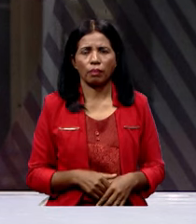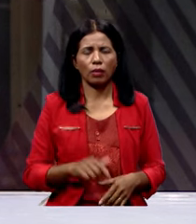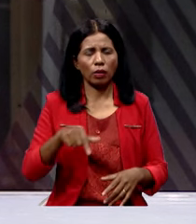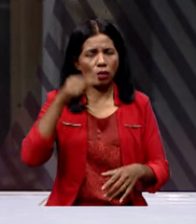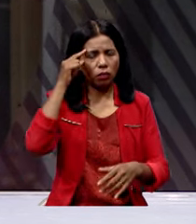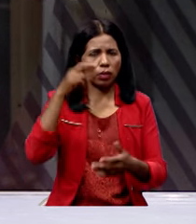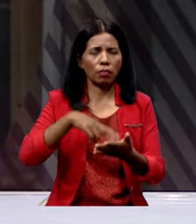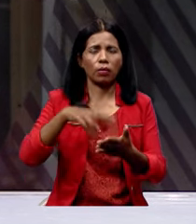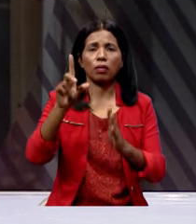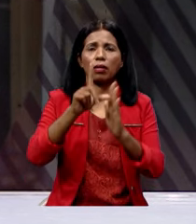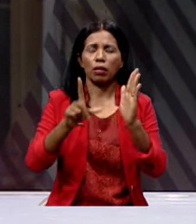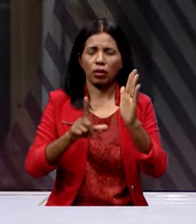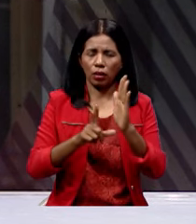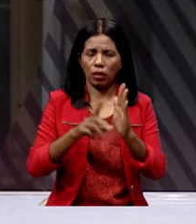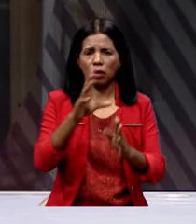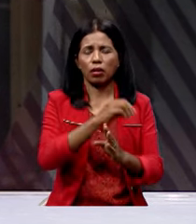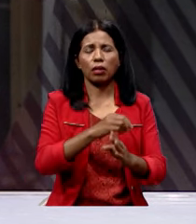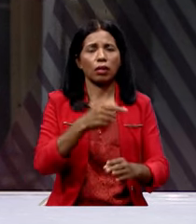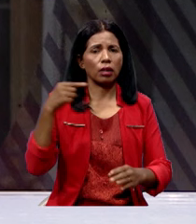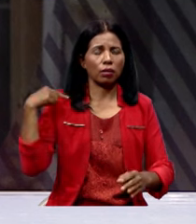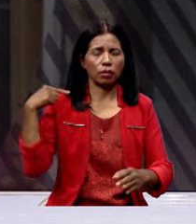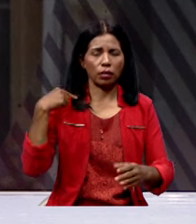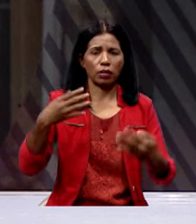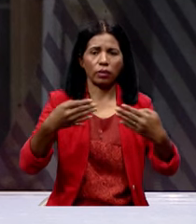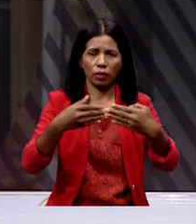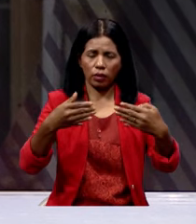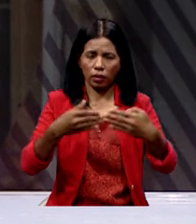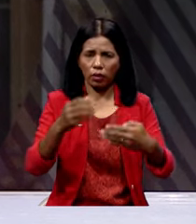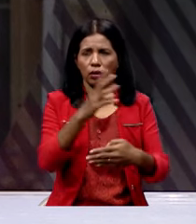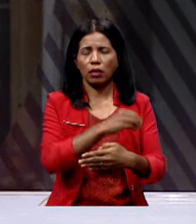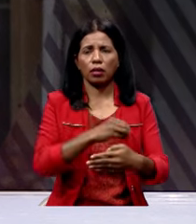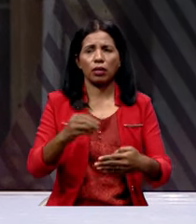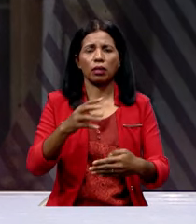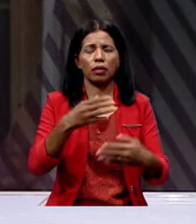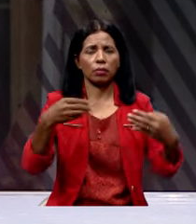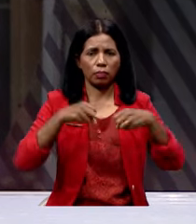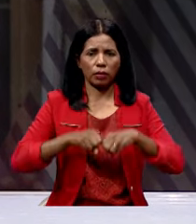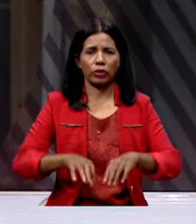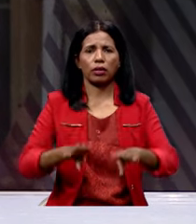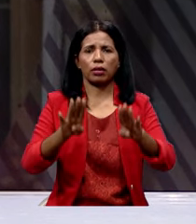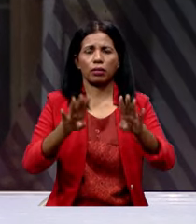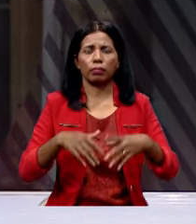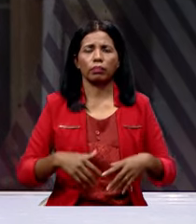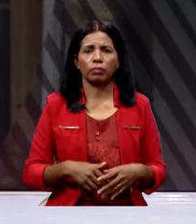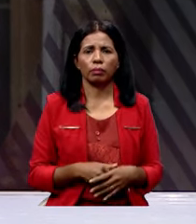governo aprova decreto-lei estabelecimento gabinete fronteiras terrestres no marítima.